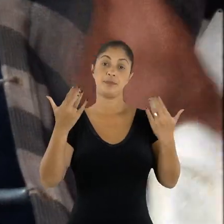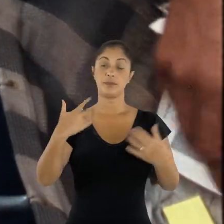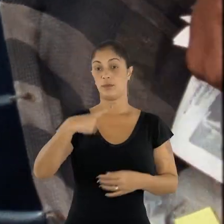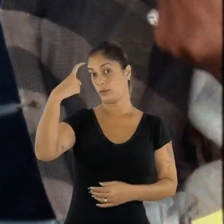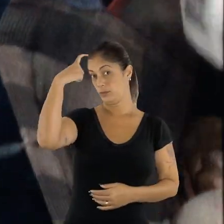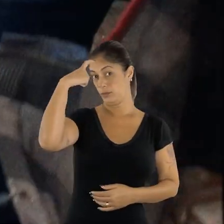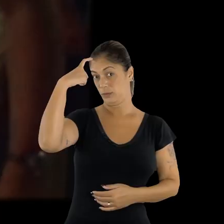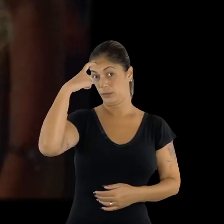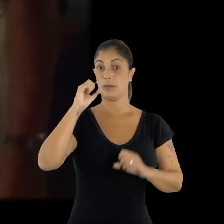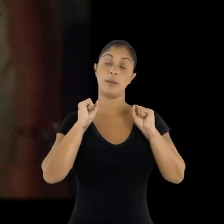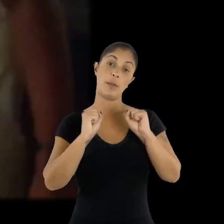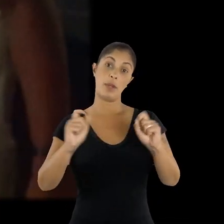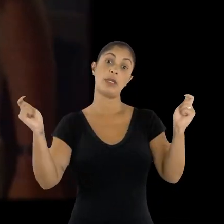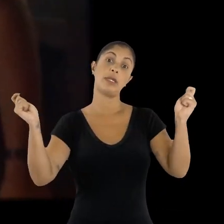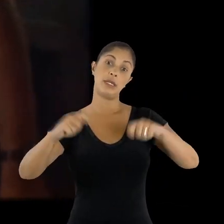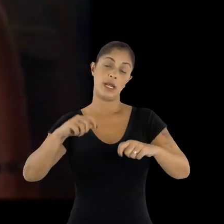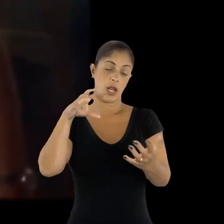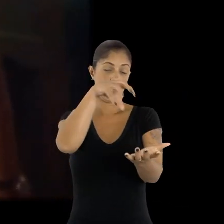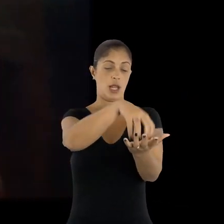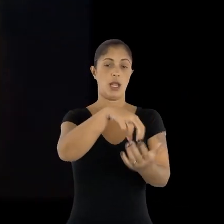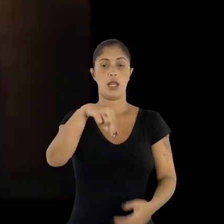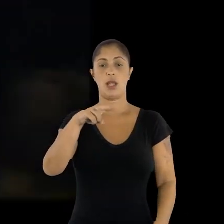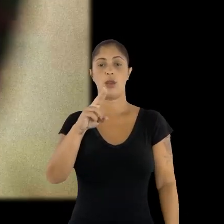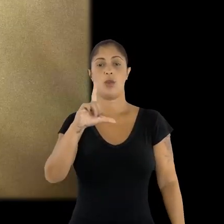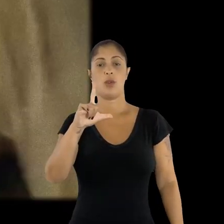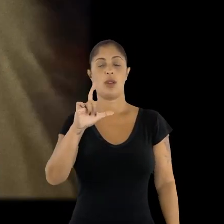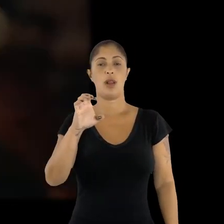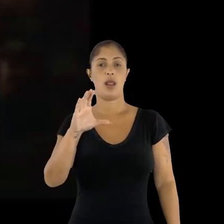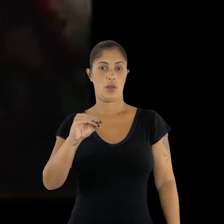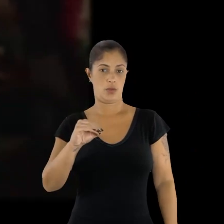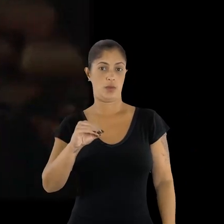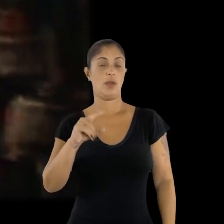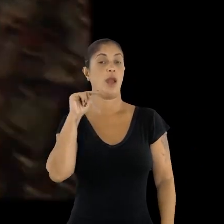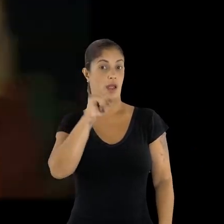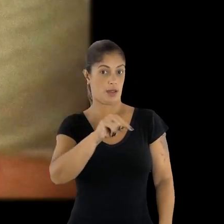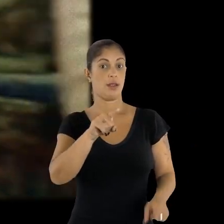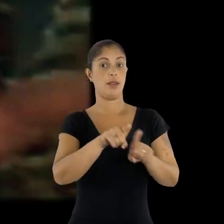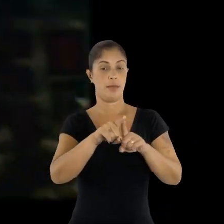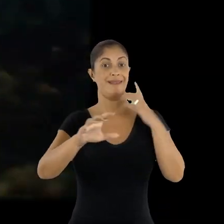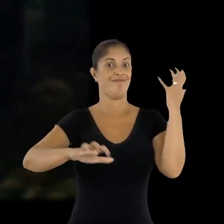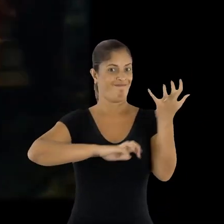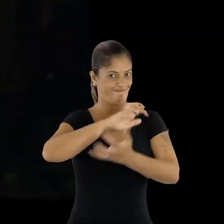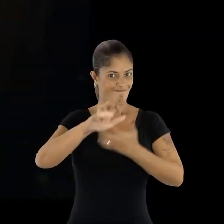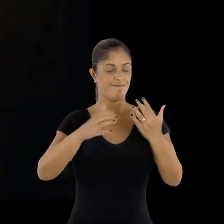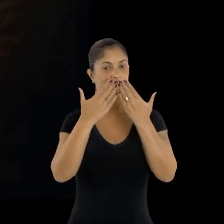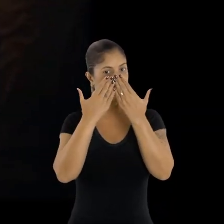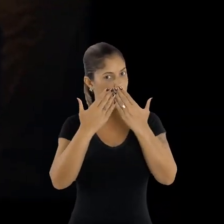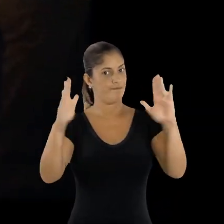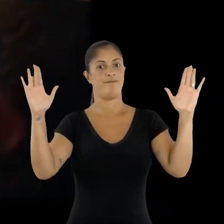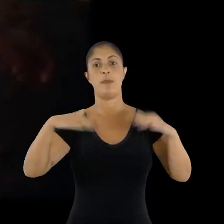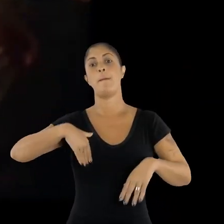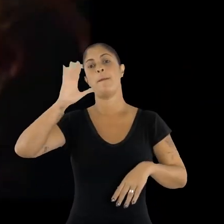nós pensamos, podemos ser um núcleo de pastoral operária nesta diocese de Santo André. A greve assume uma amplitude